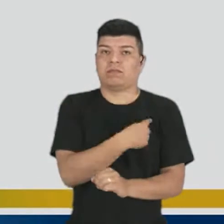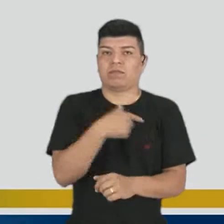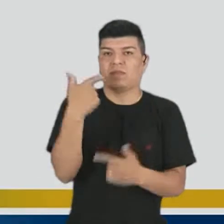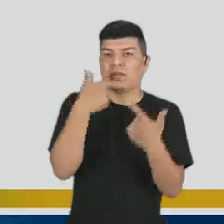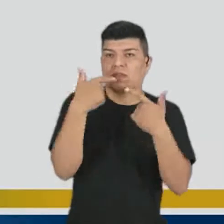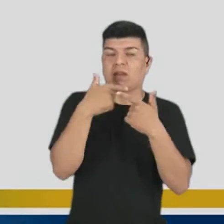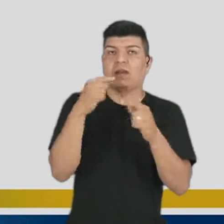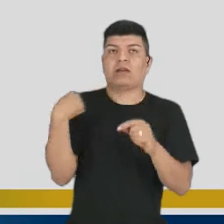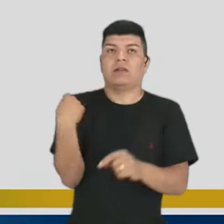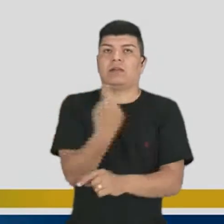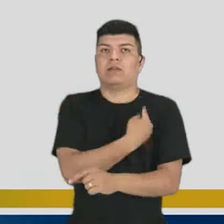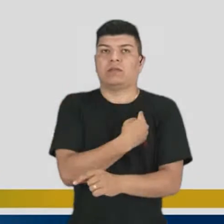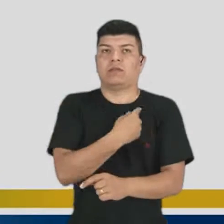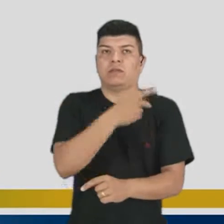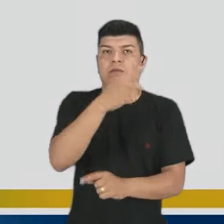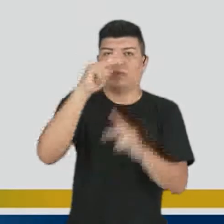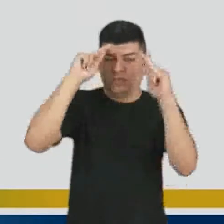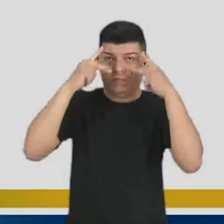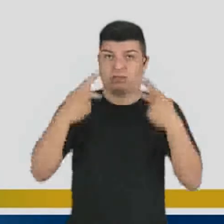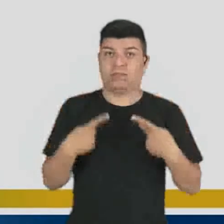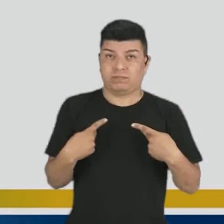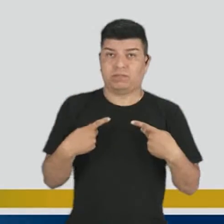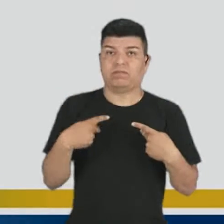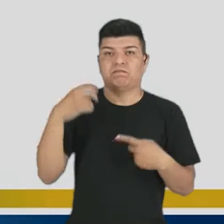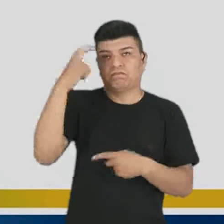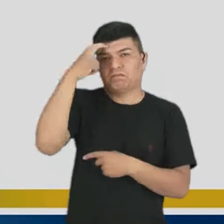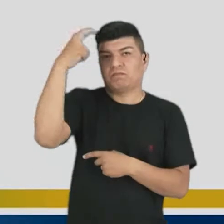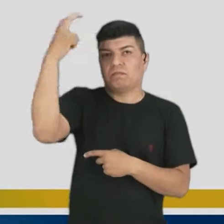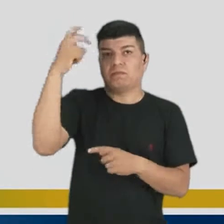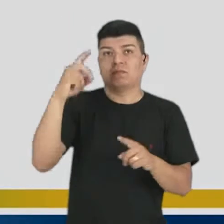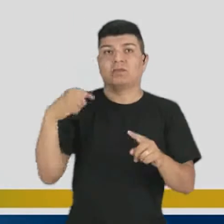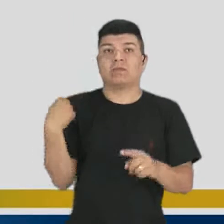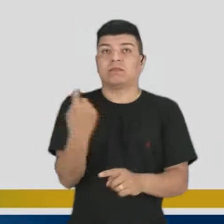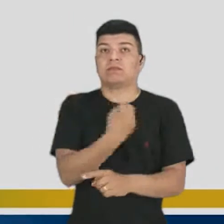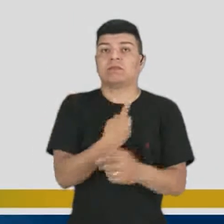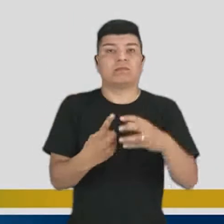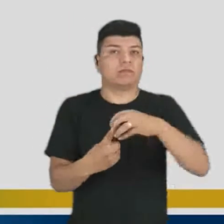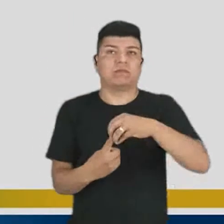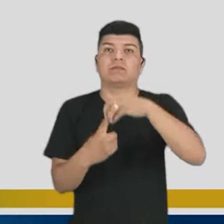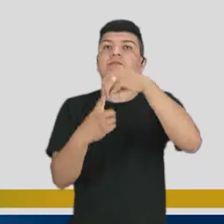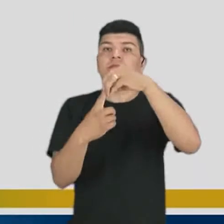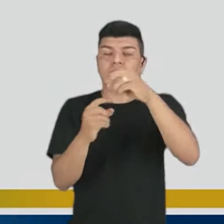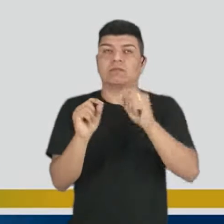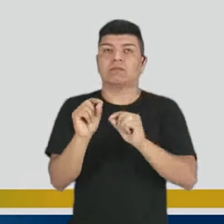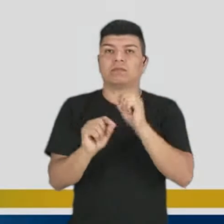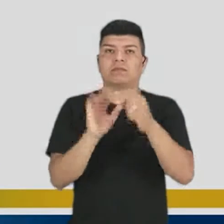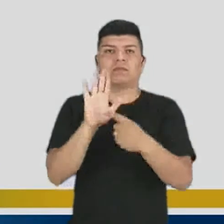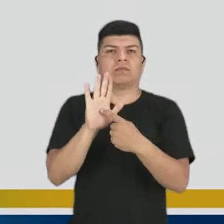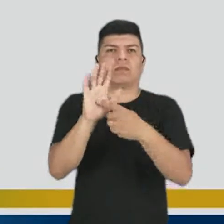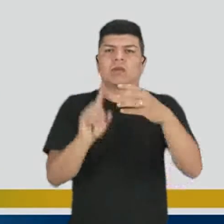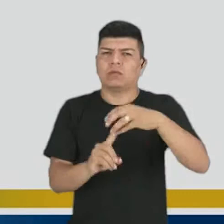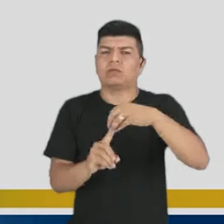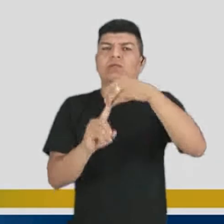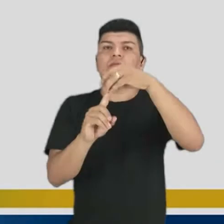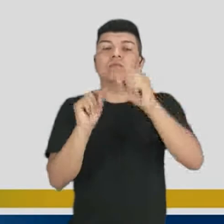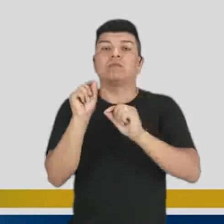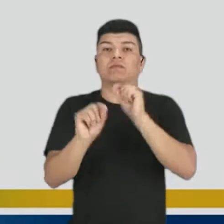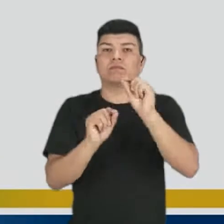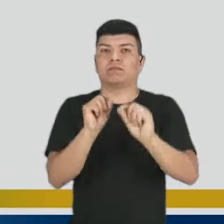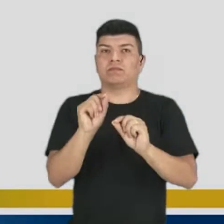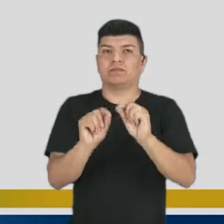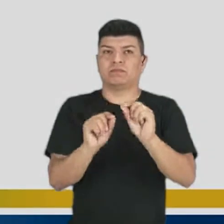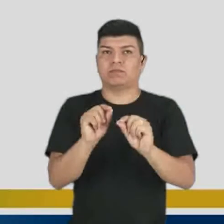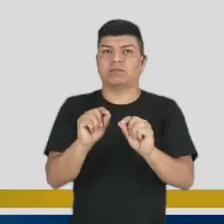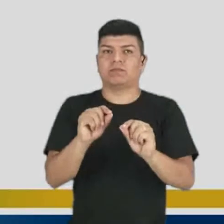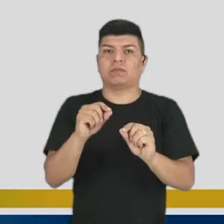irônico. Nós, humanos, que nos proclamamos inteligentes, somos os únicos, aí ele frisa, os únicos a